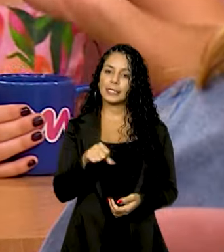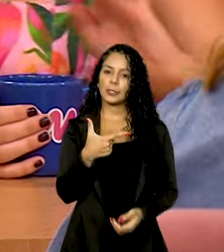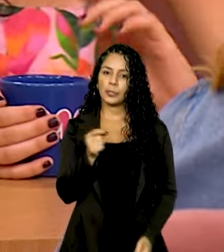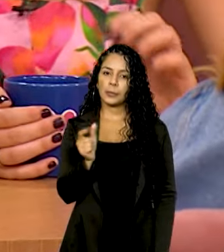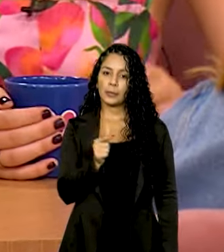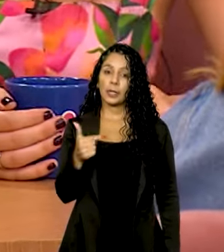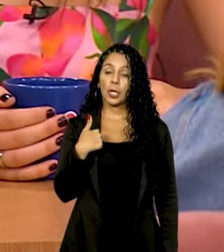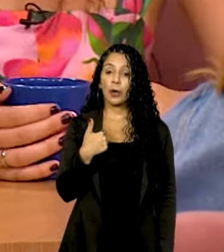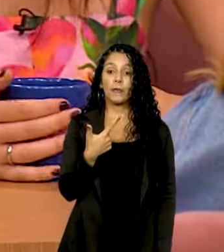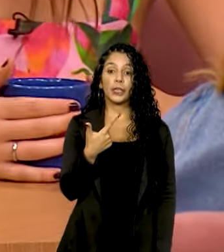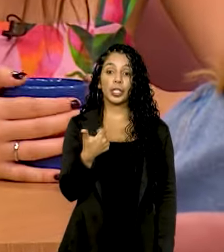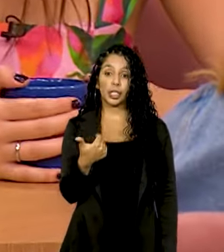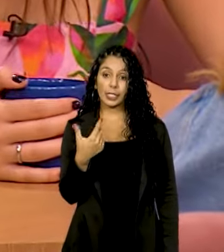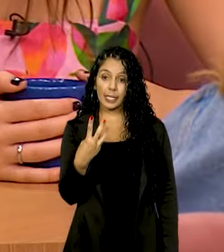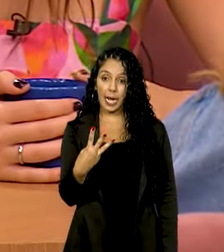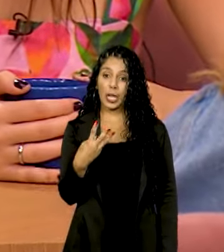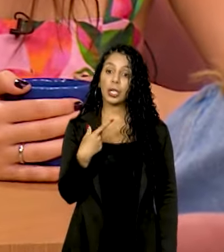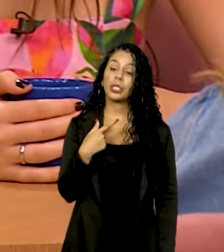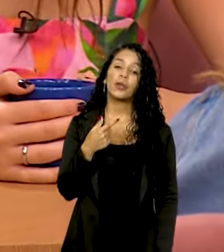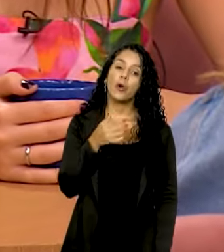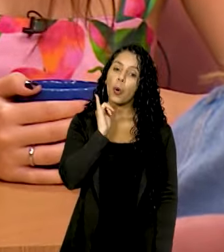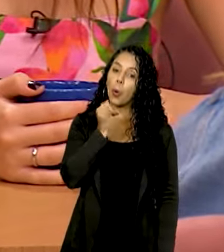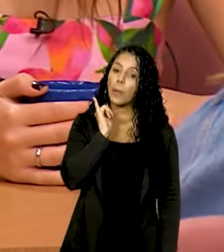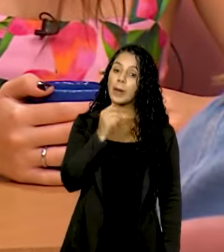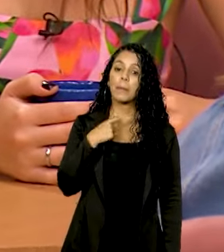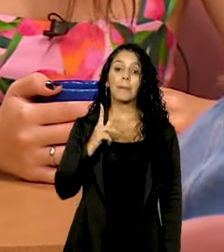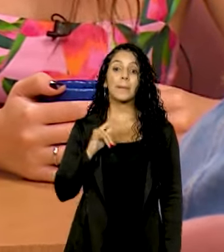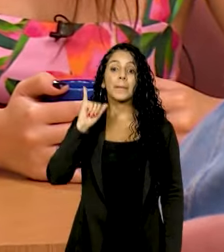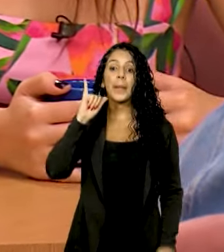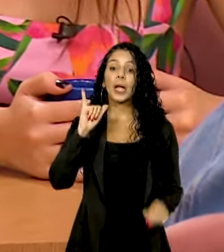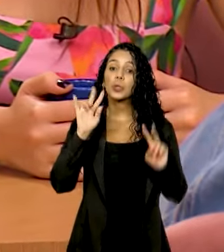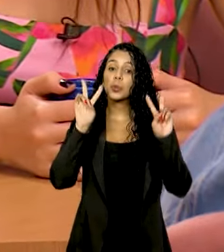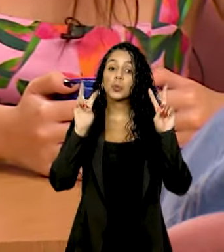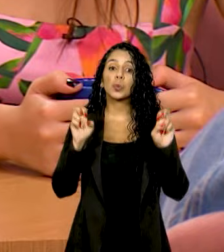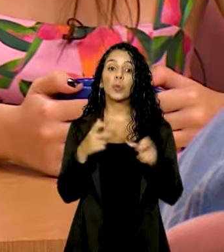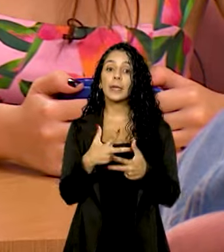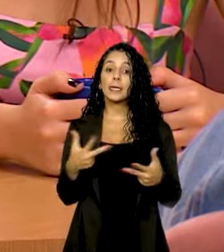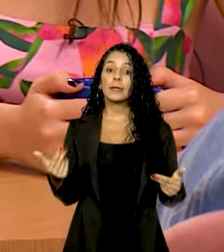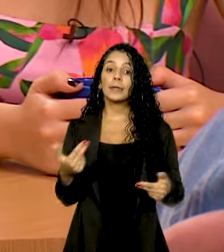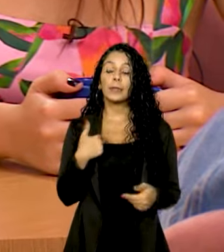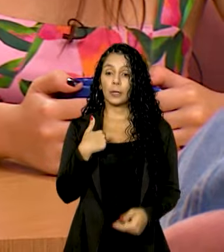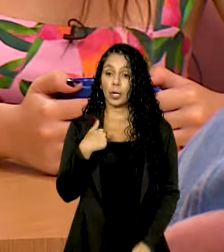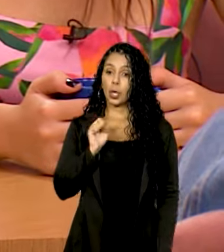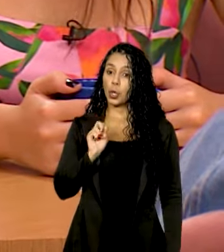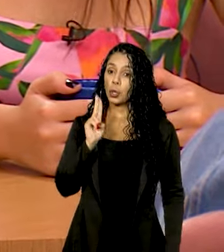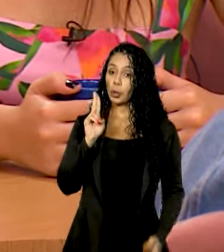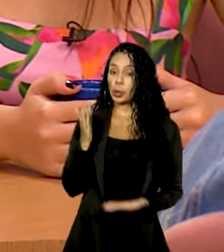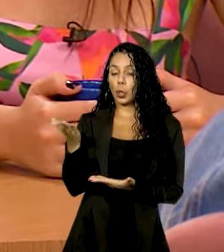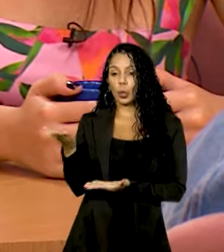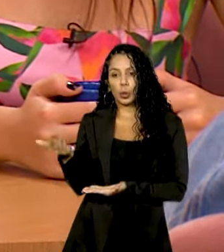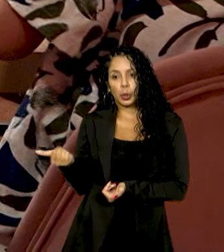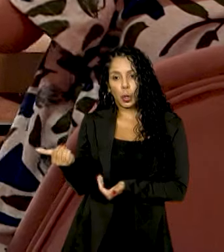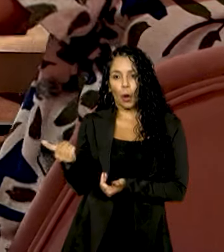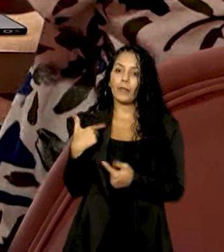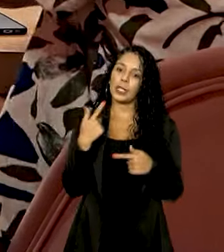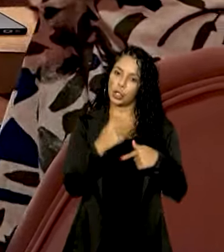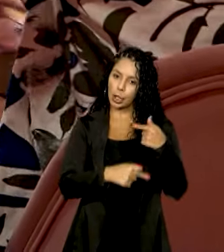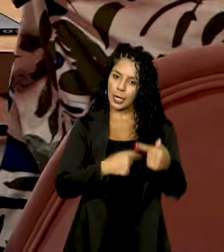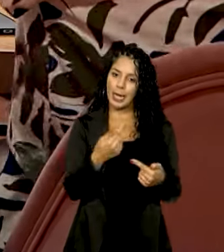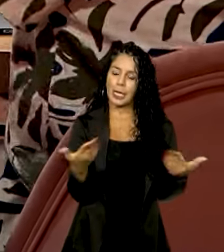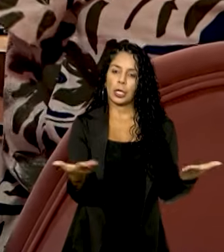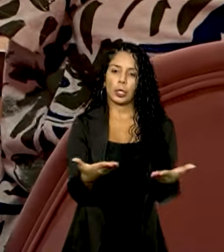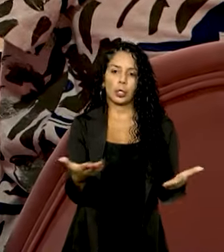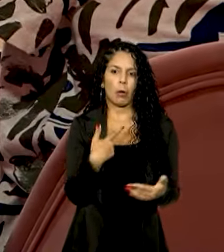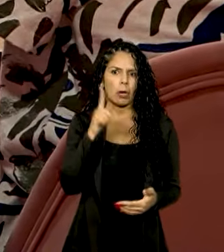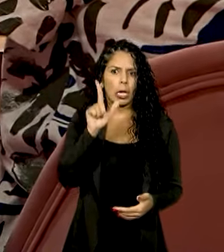ou 2023. Então. Mas eu tava outro dia comentando com meu pai exatamente sobre essa coisa, porque eu sou um jovem nessa geração